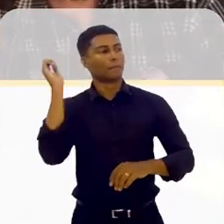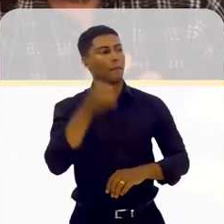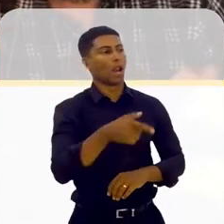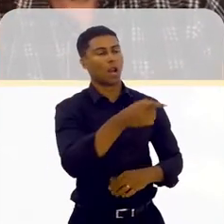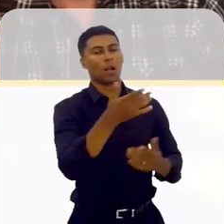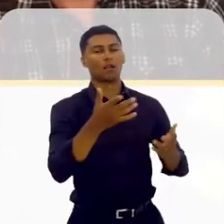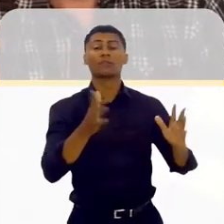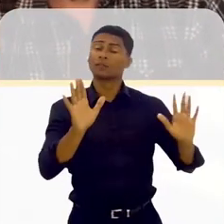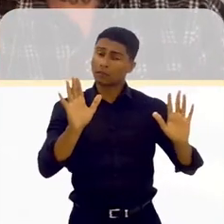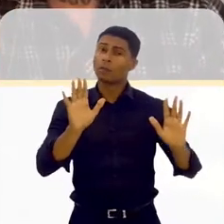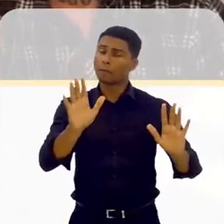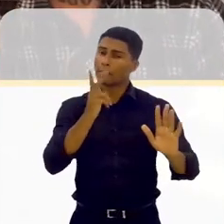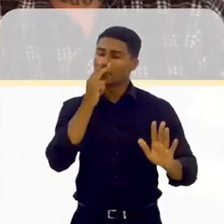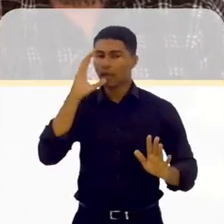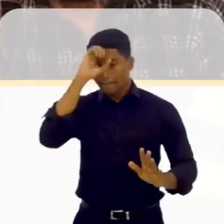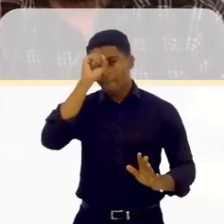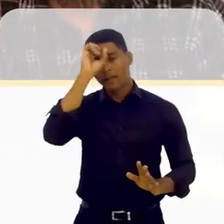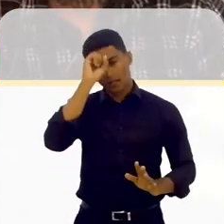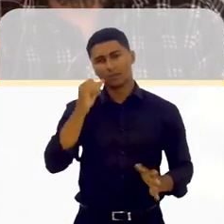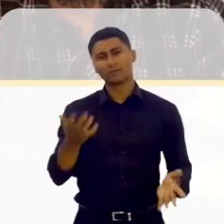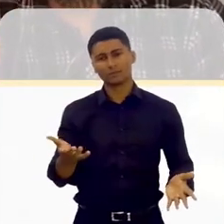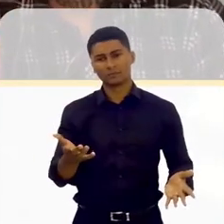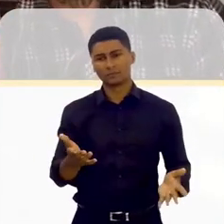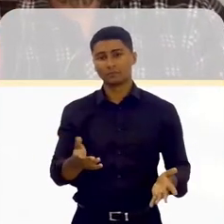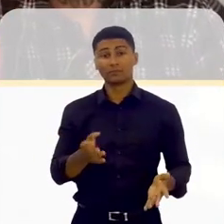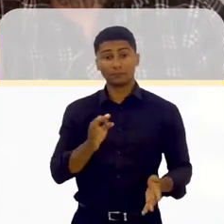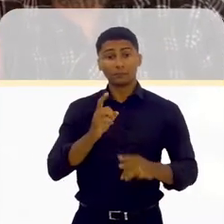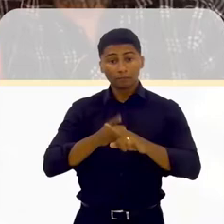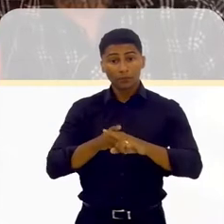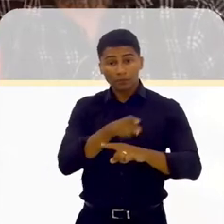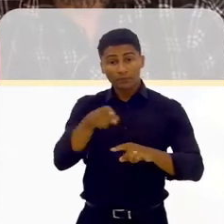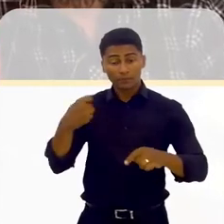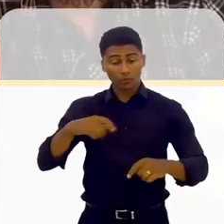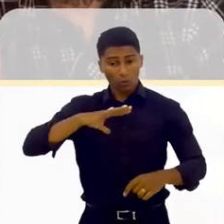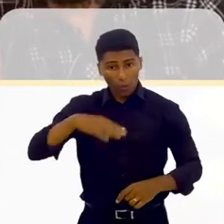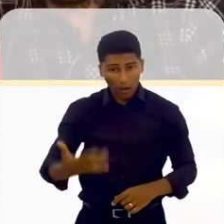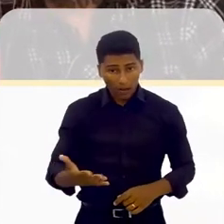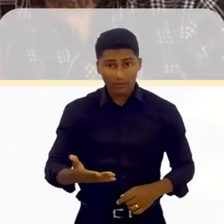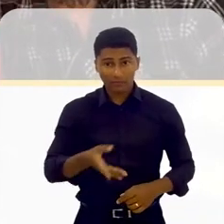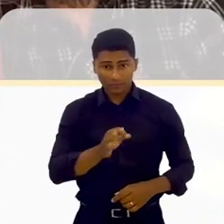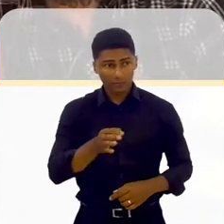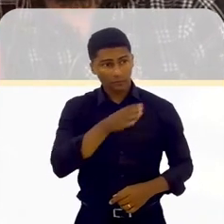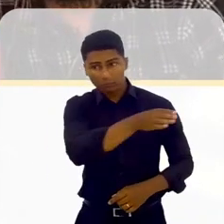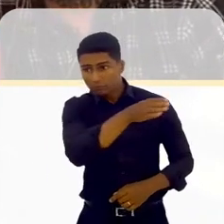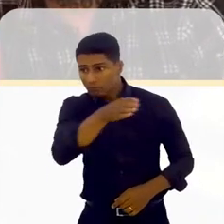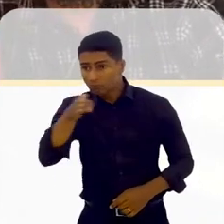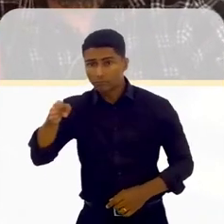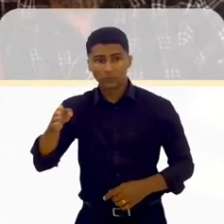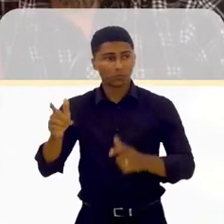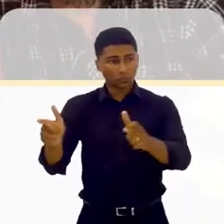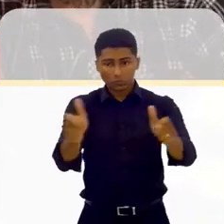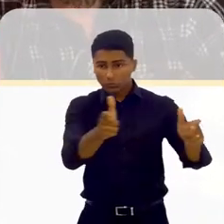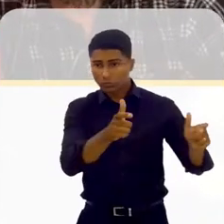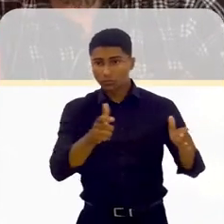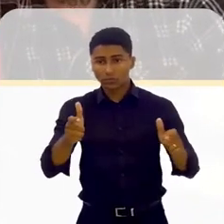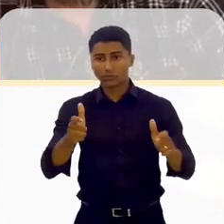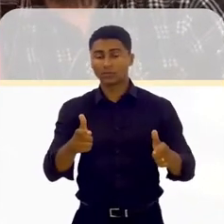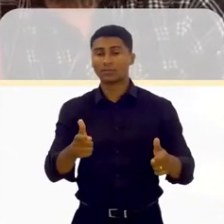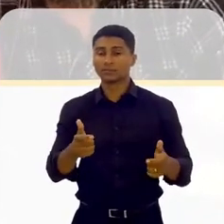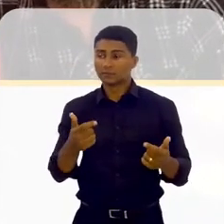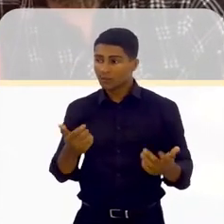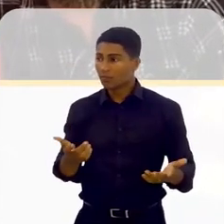suas mais. vantagens e Sim, há suas exatamente. desvantagens, porque vocês tiveram que desbravar mesmo, vocês não tinham nada na mão.